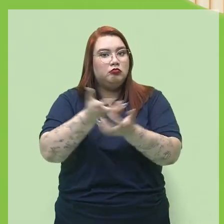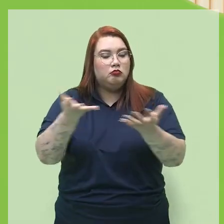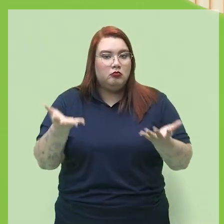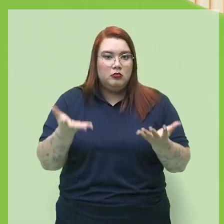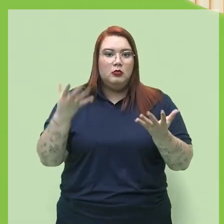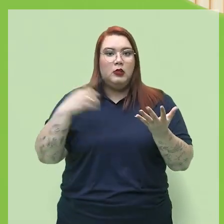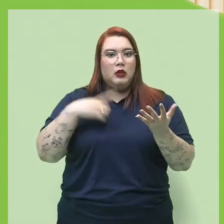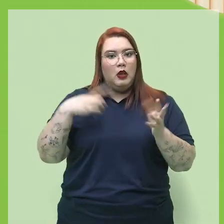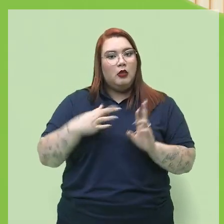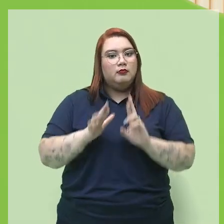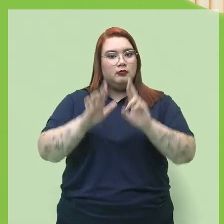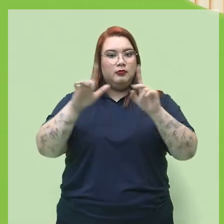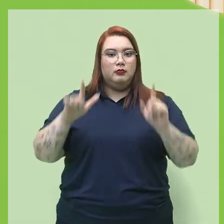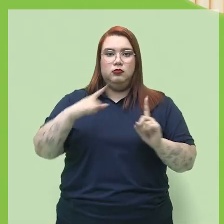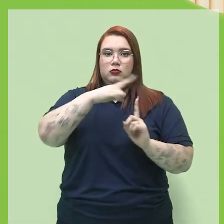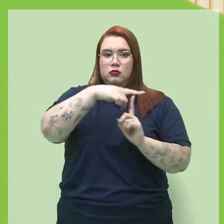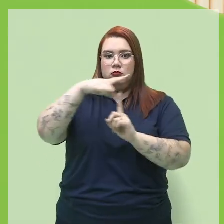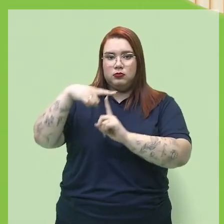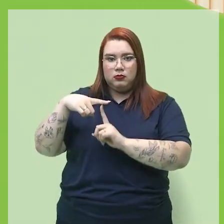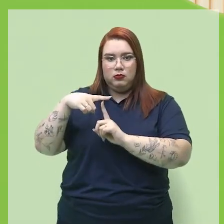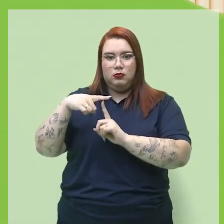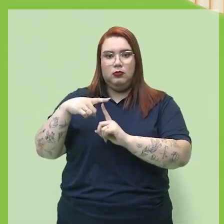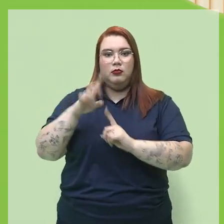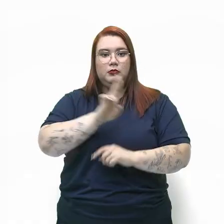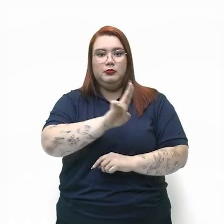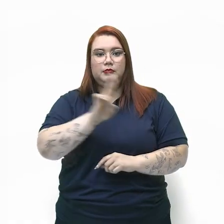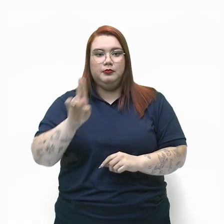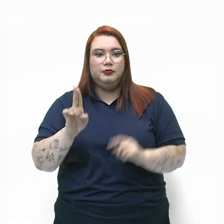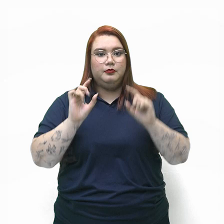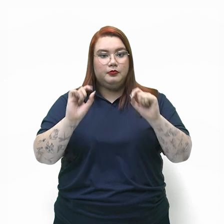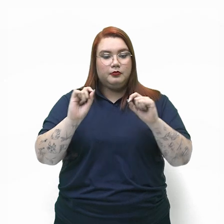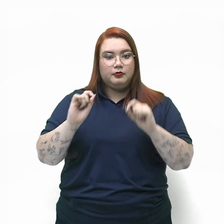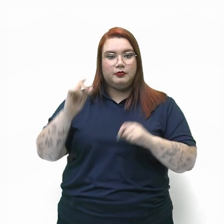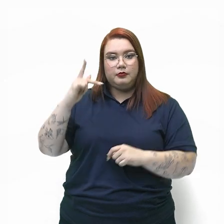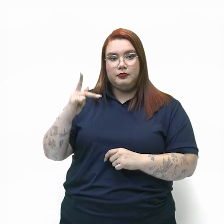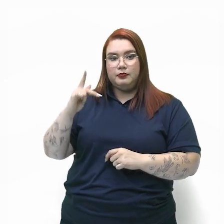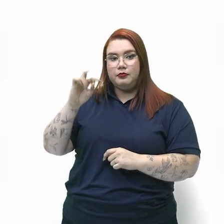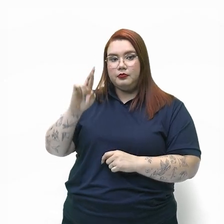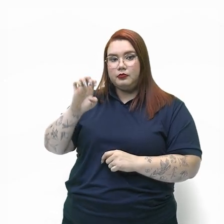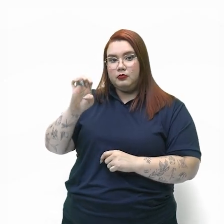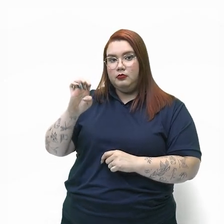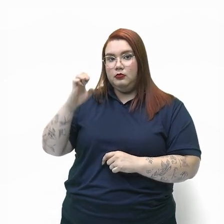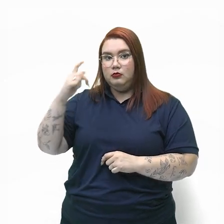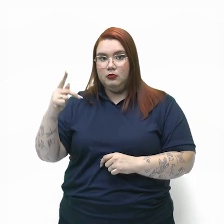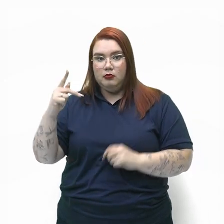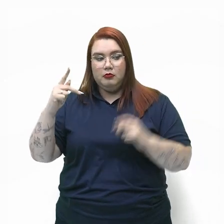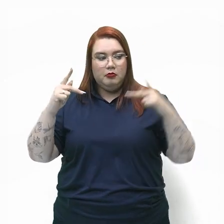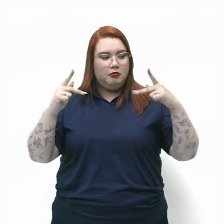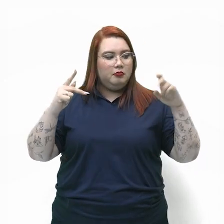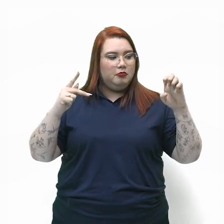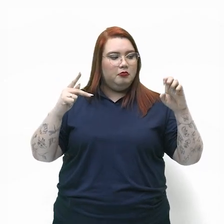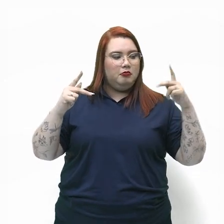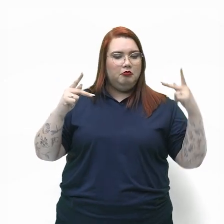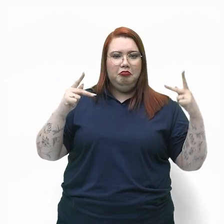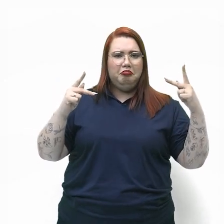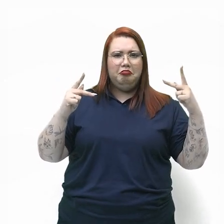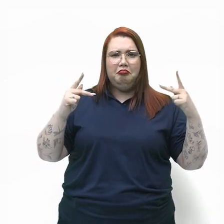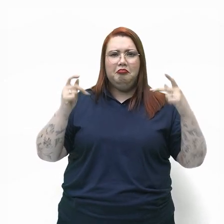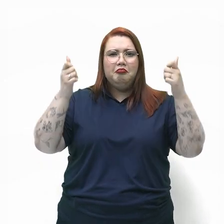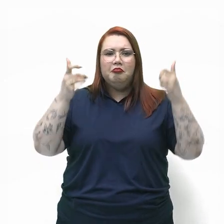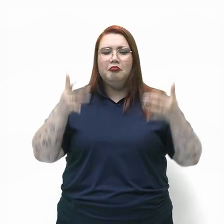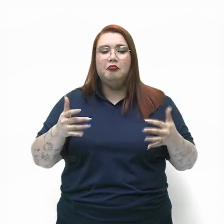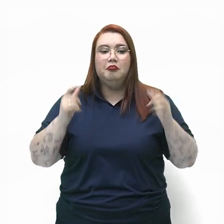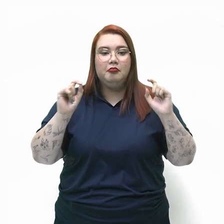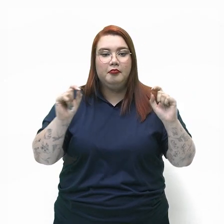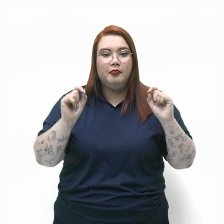nesses tratamentos. A gente vai observar aí que eles são chamados de PrEP e PEP. Né? Qual é a diferença entre eles?